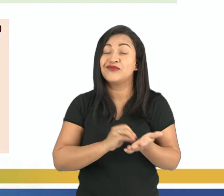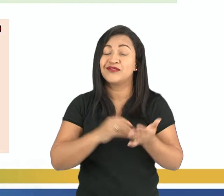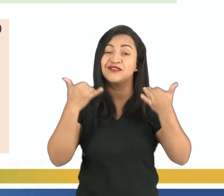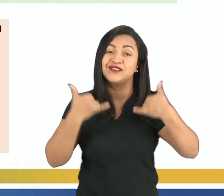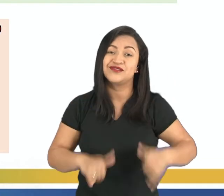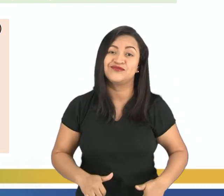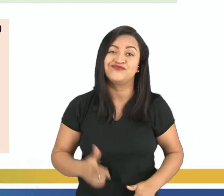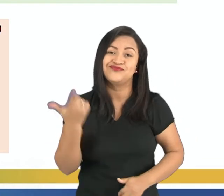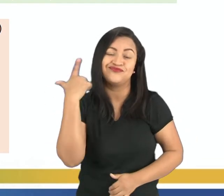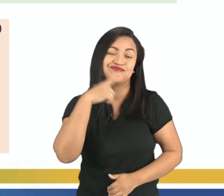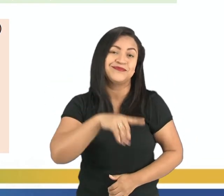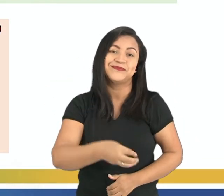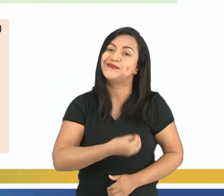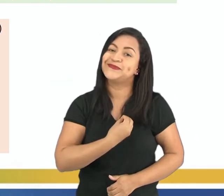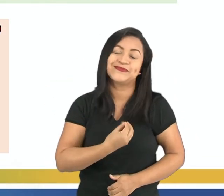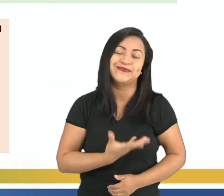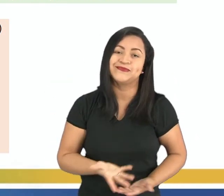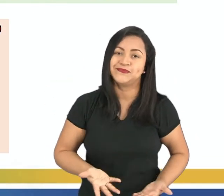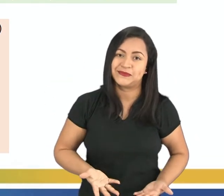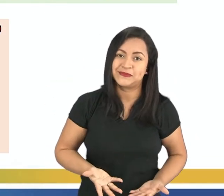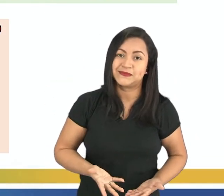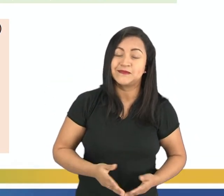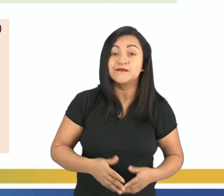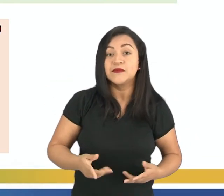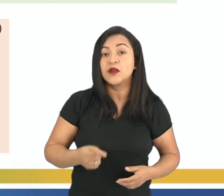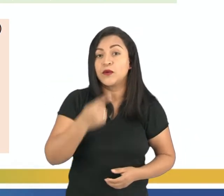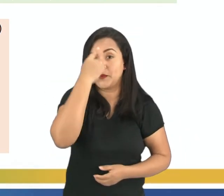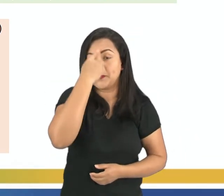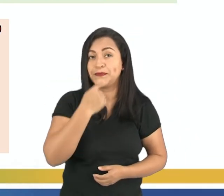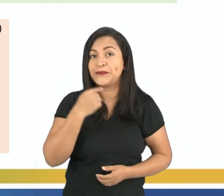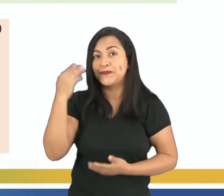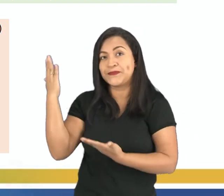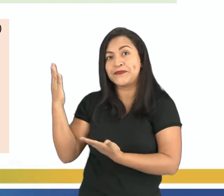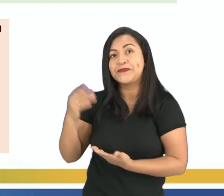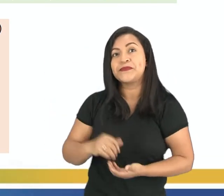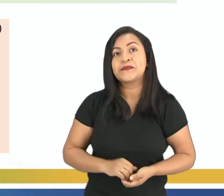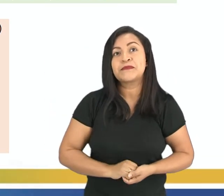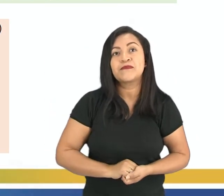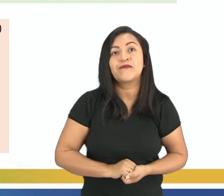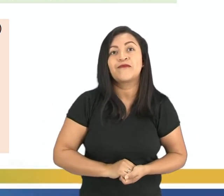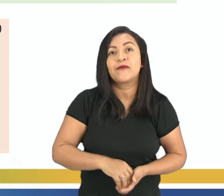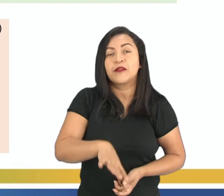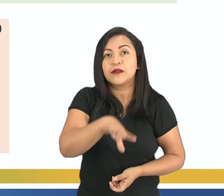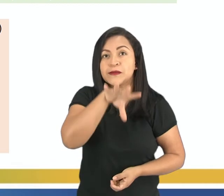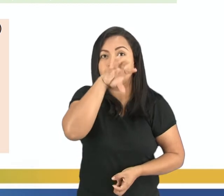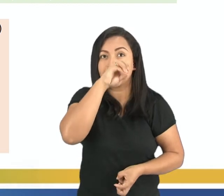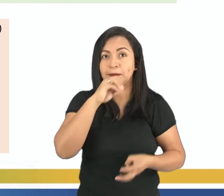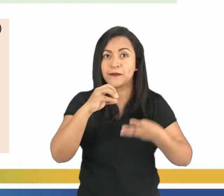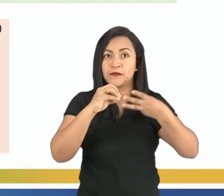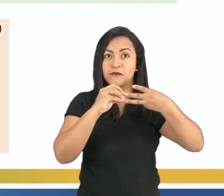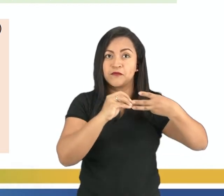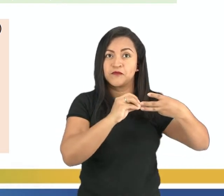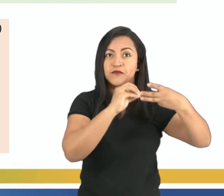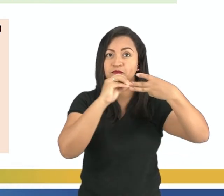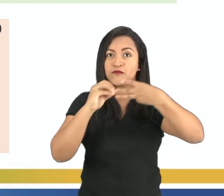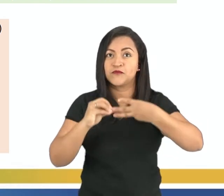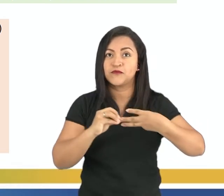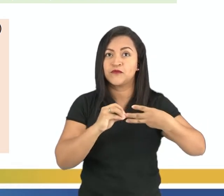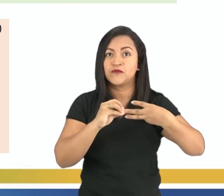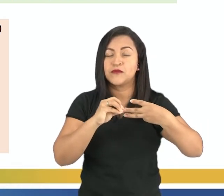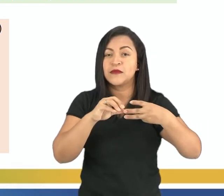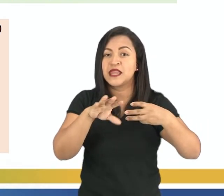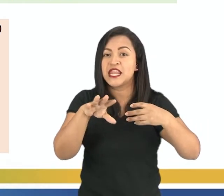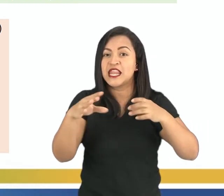não consegue viver, tá? E ali na imagem a gente consegue observar essa respiração celular. A gente observa ali, ó, entrando